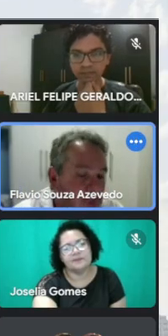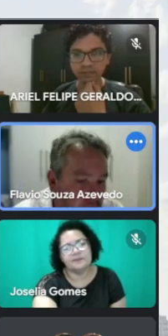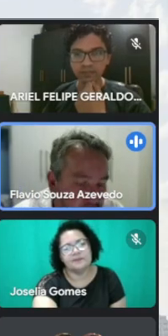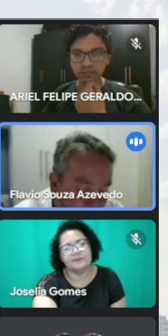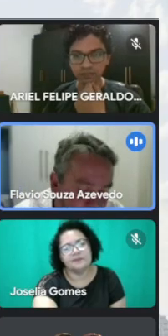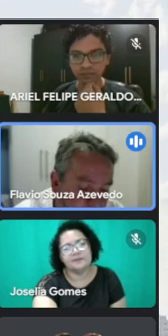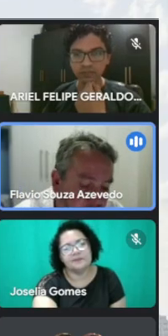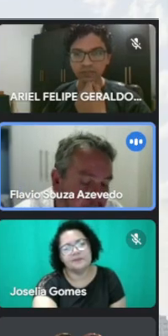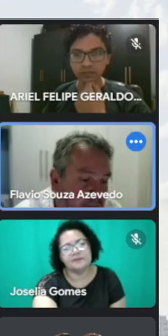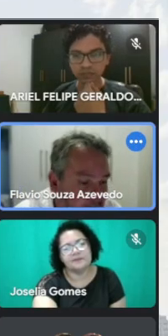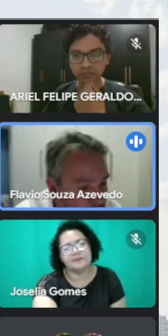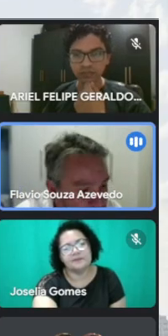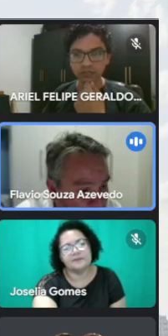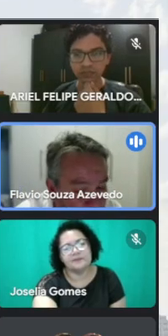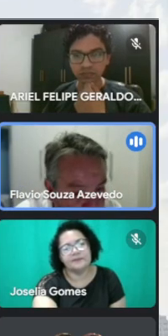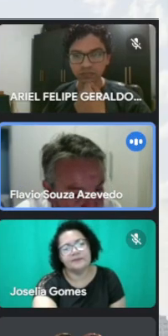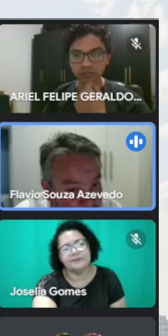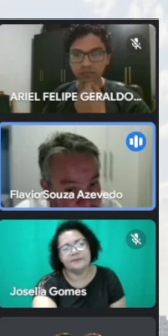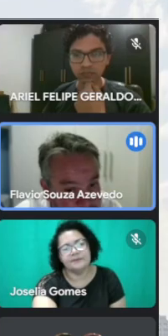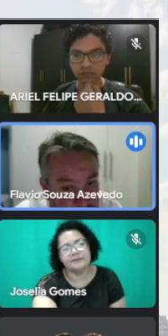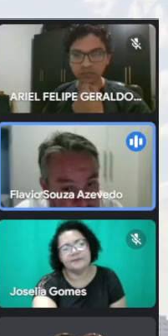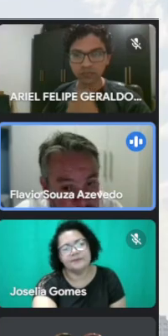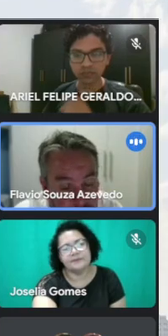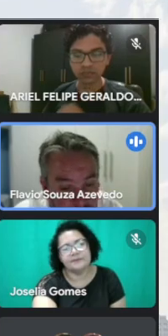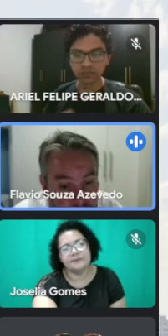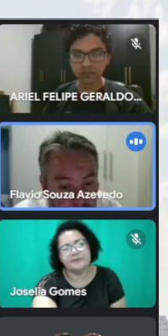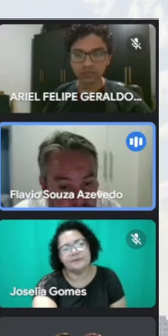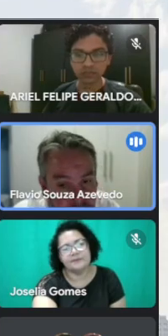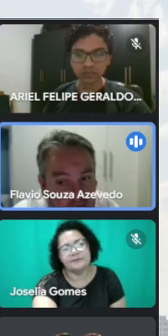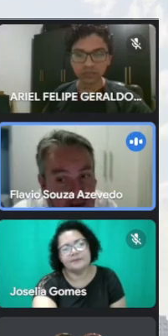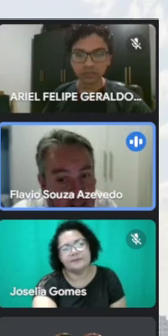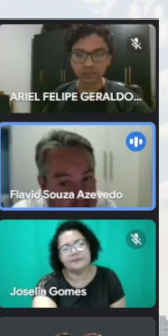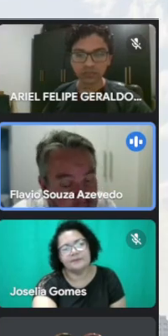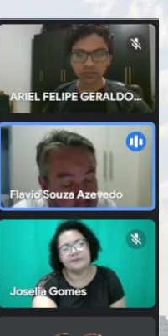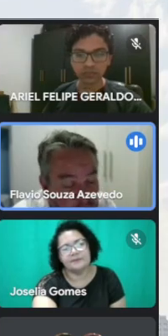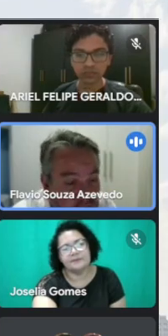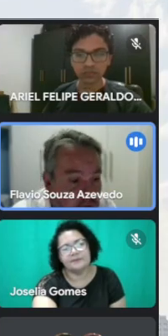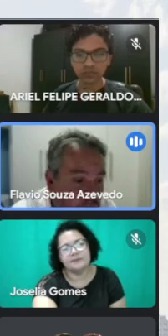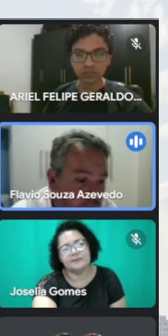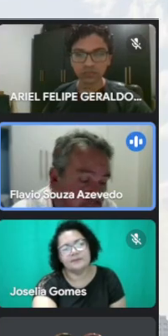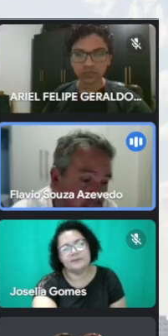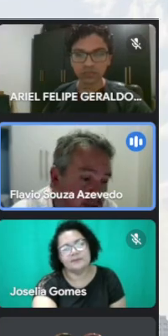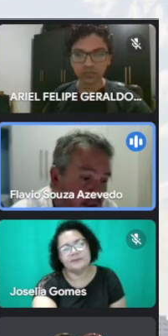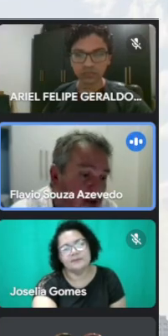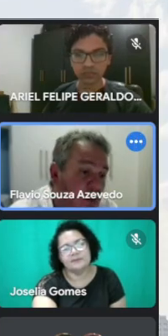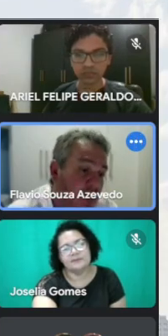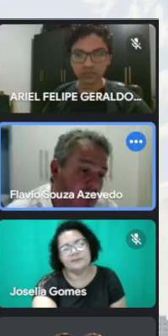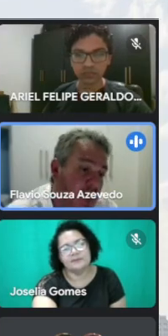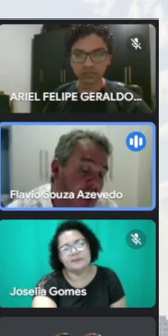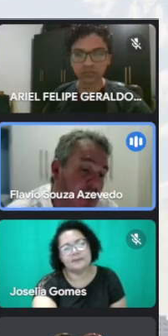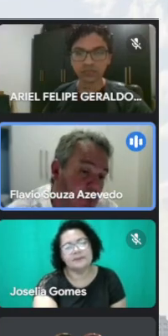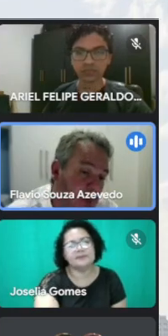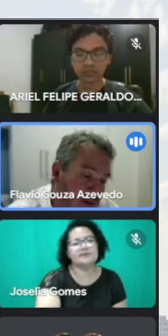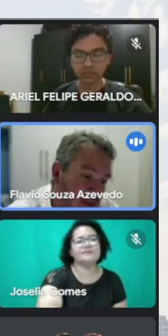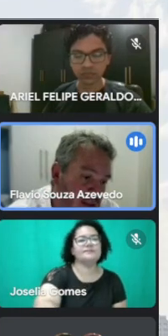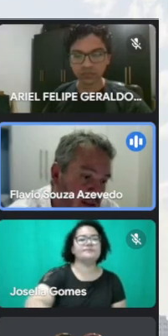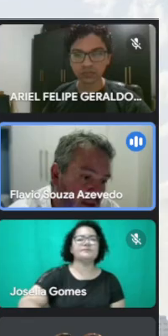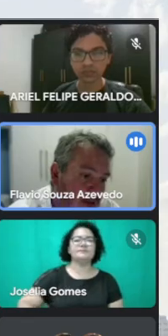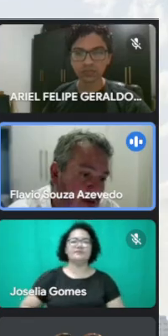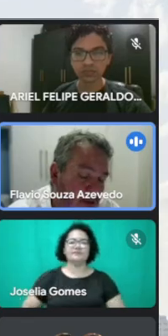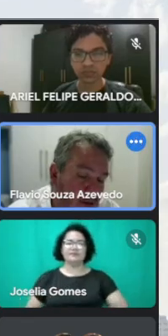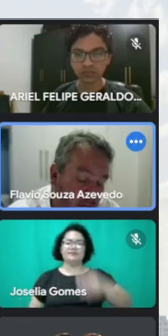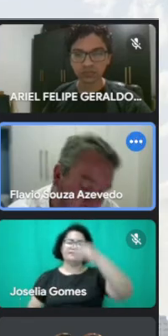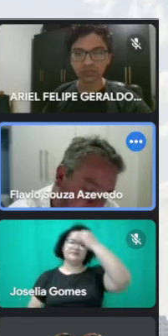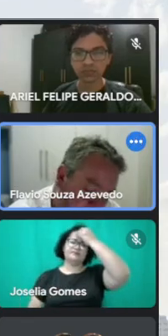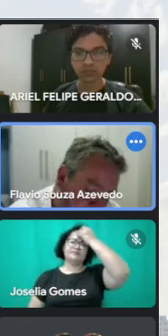Então, com certeza, é por isso que assim, esses grandes projetos têm que ser realmente feitos por empresa, né? Que tem a expertise,